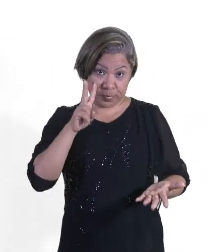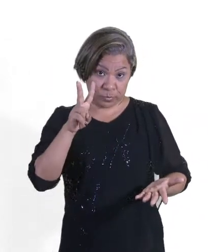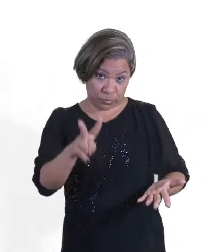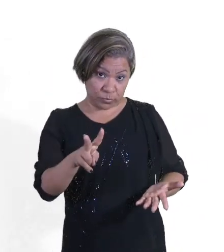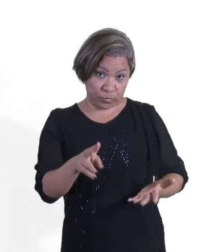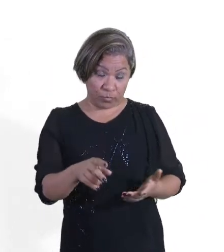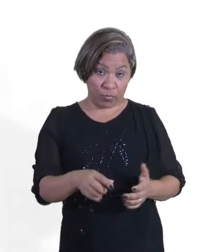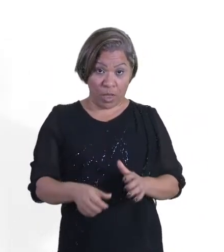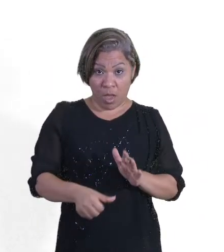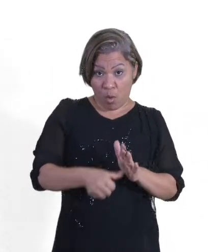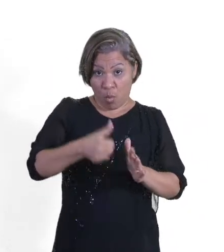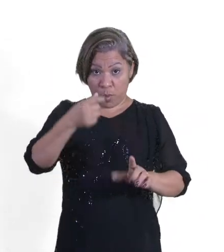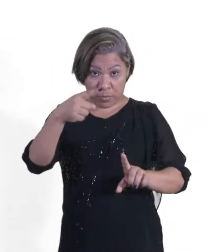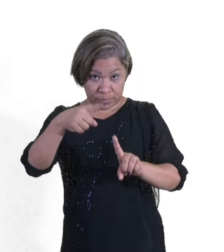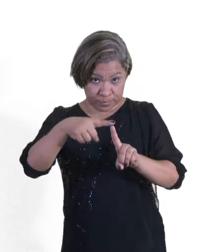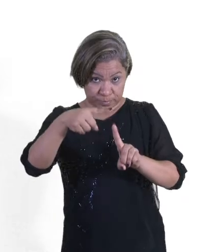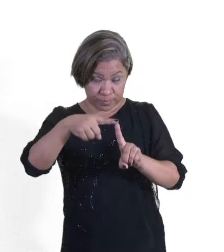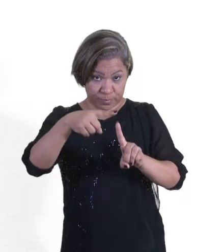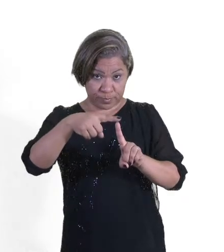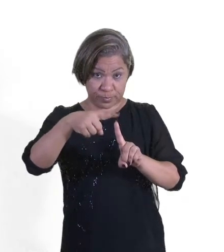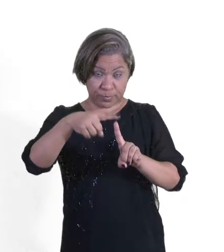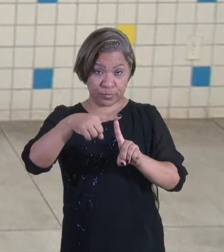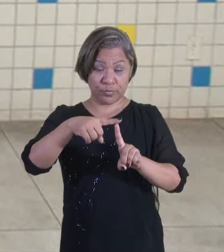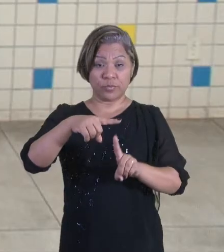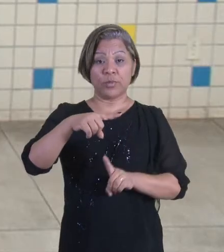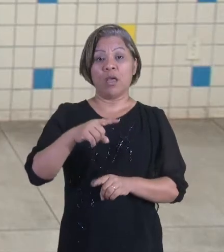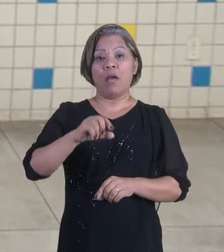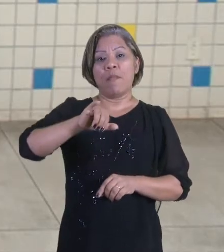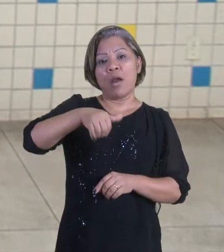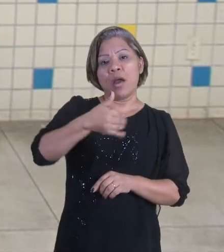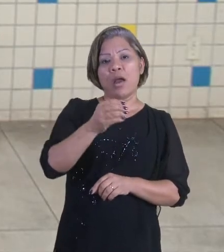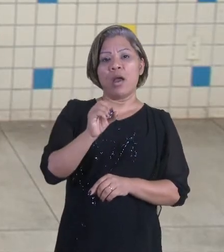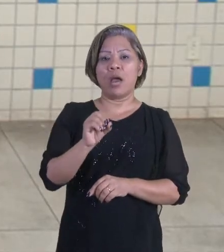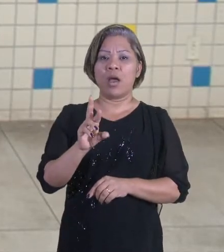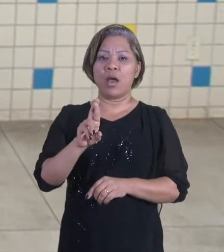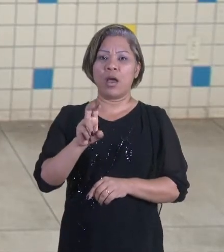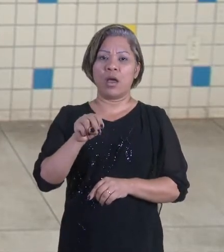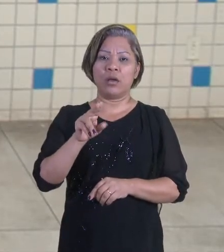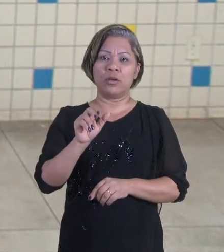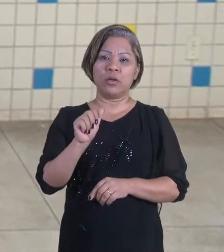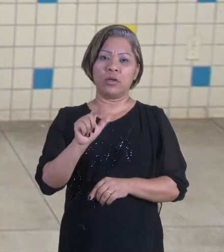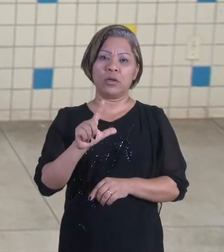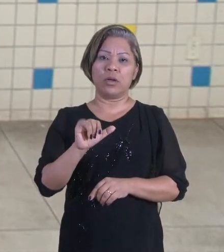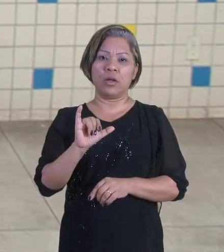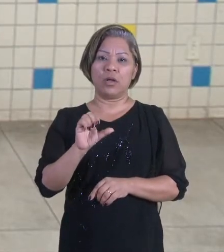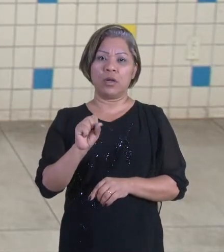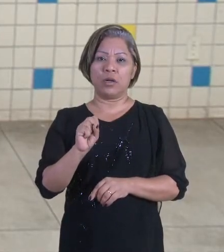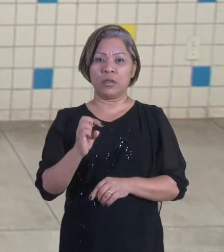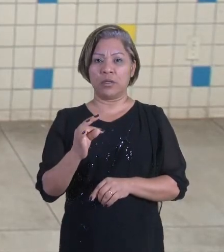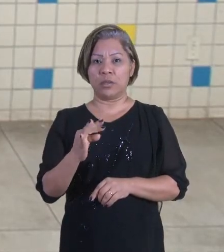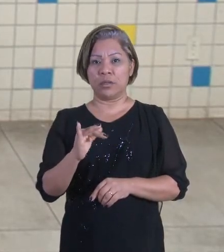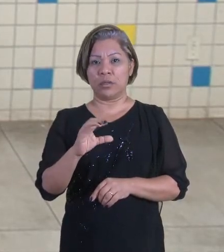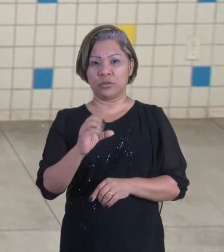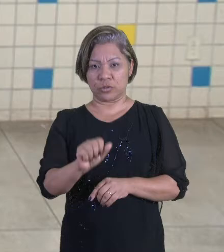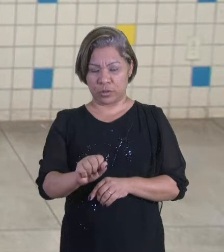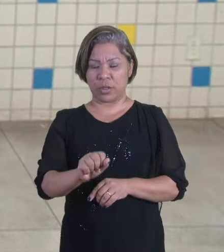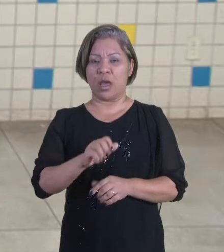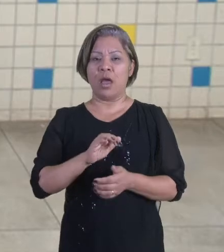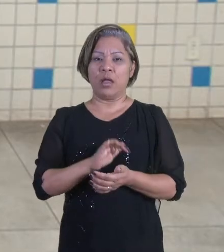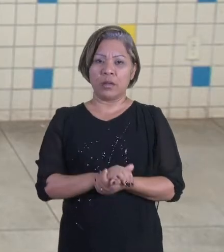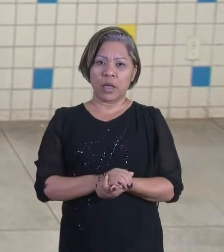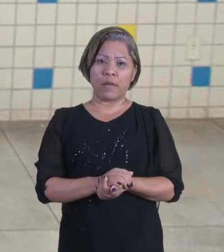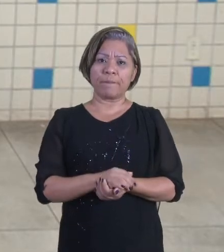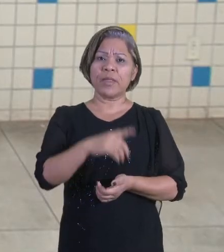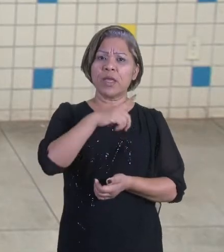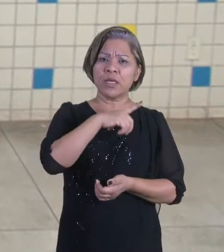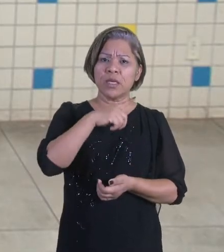tipo de crônica é a jornalística. É aquela que aborda um assunto da atualidade e